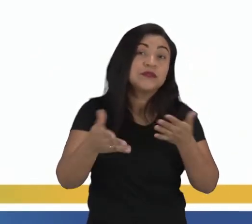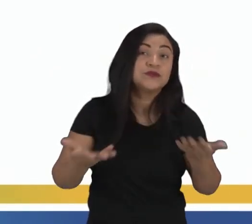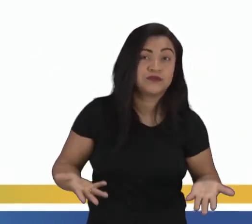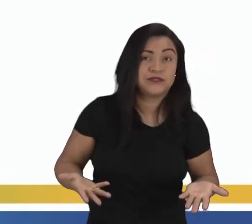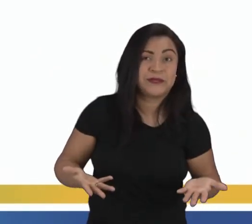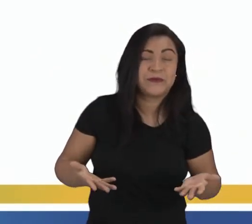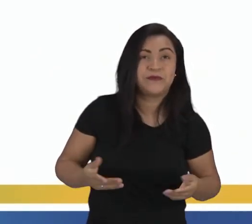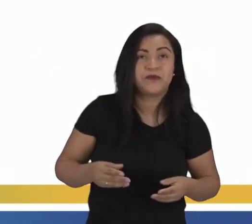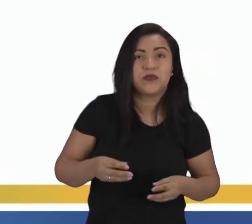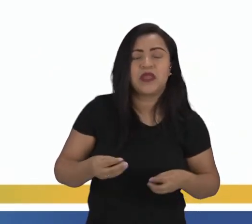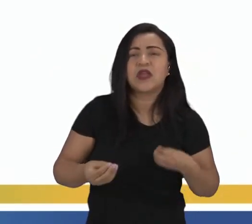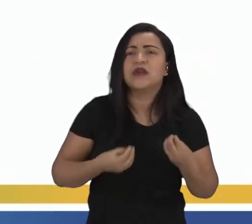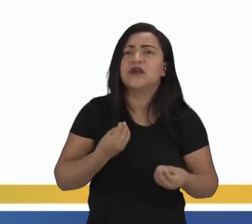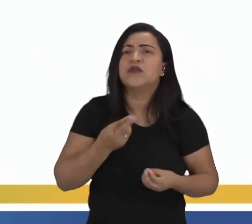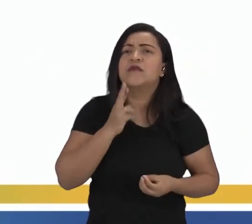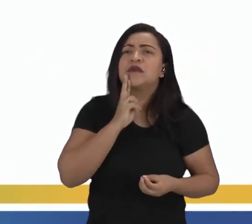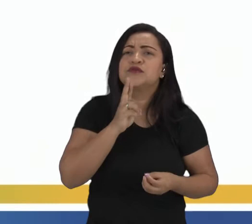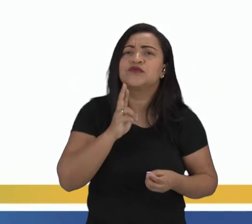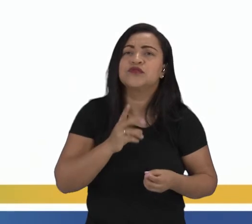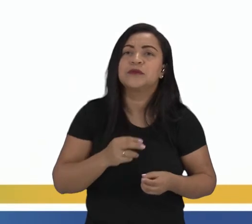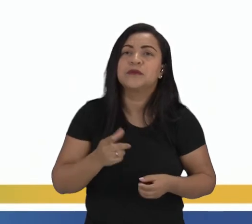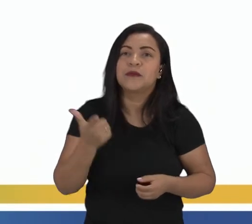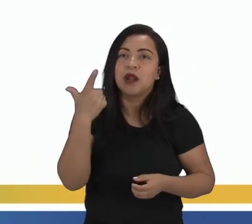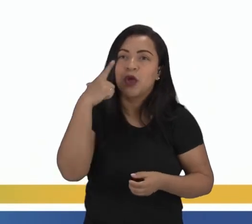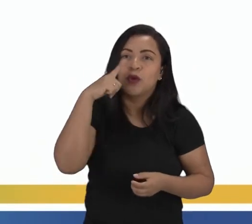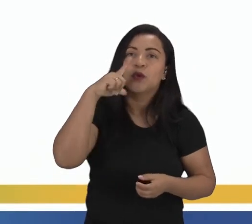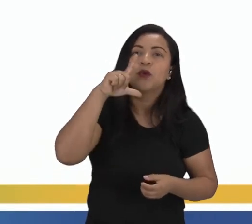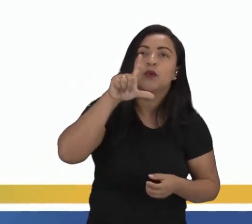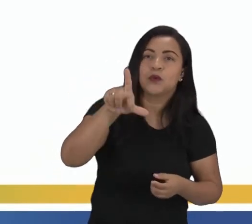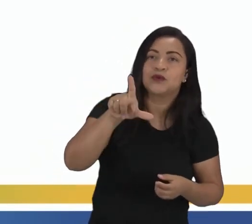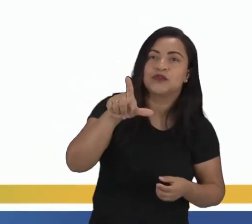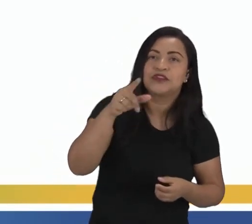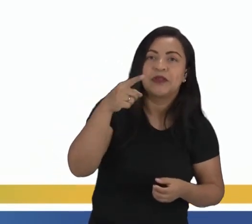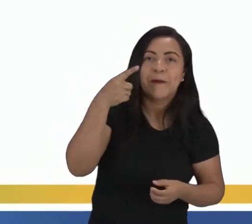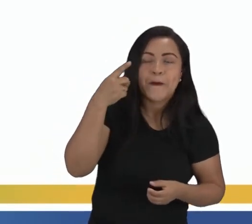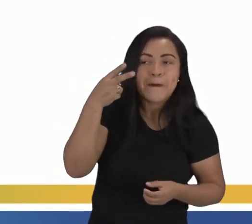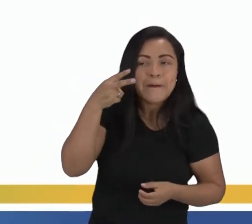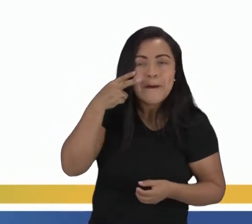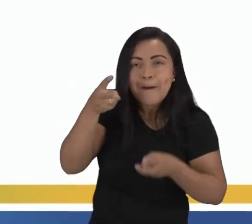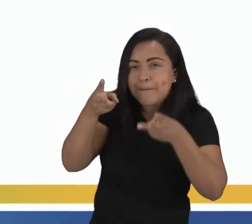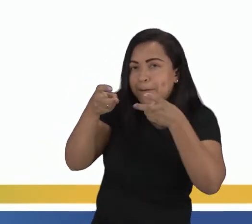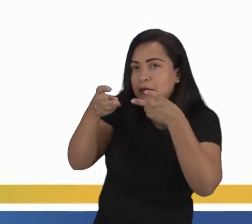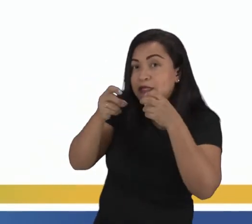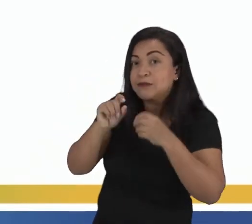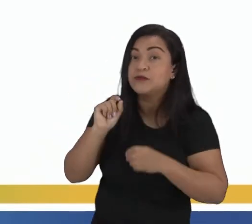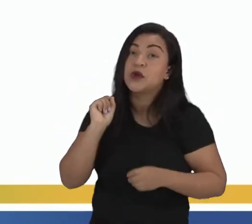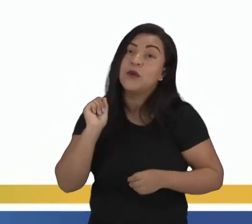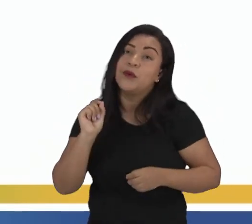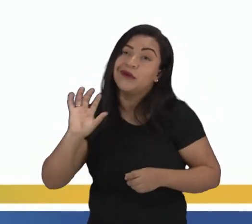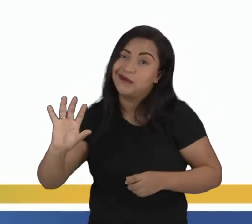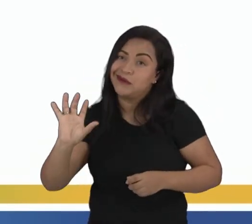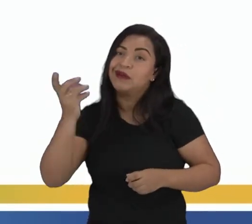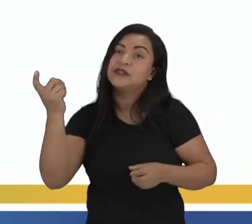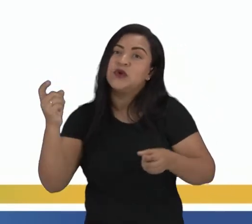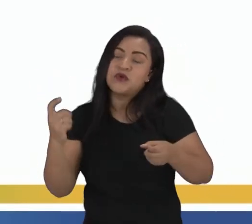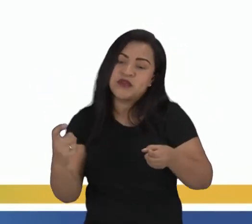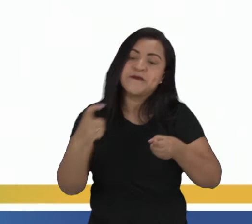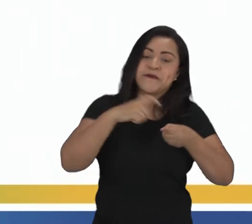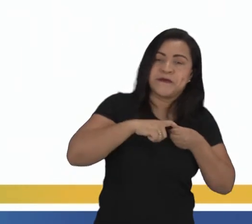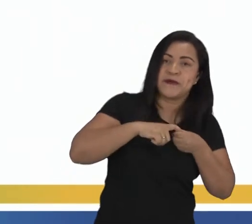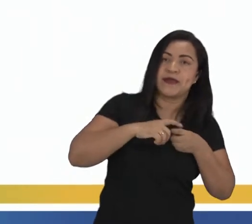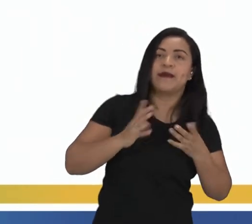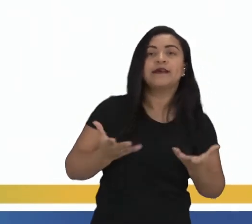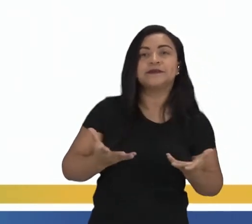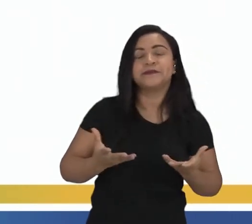como resolver para encontrar o módulo de uma ação ou reação numa situação apresentada numa